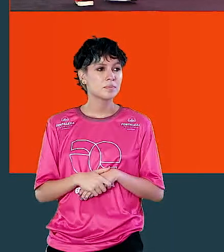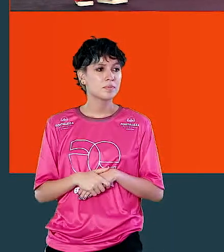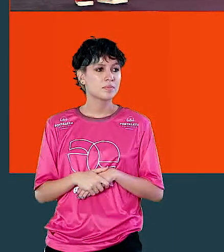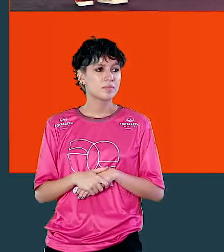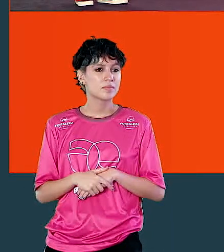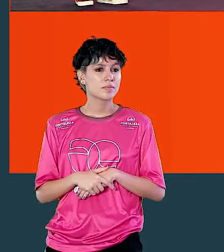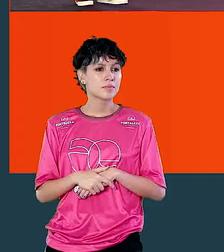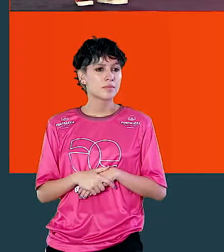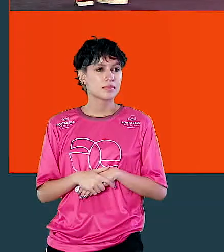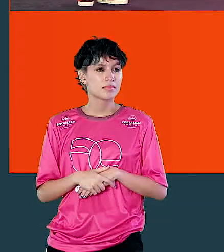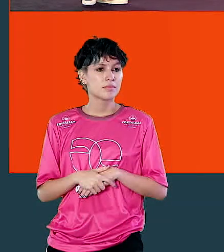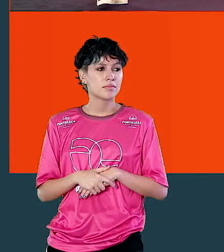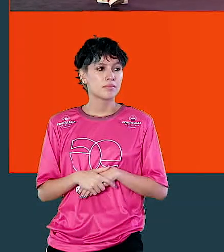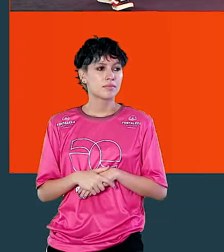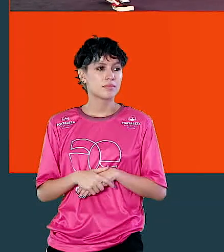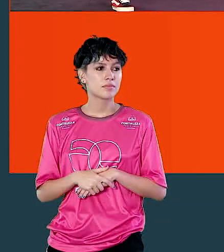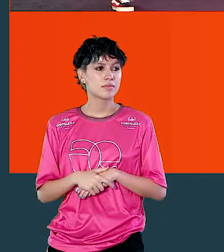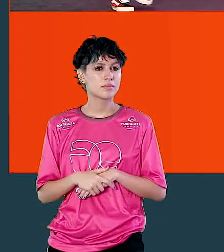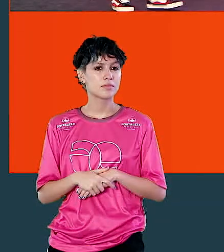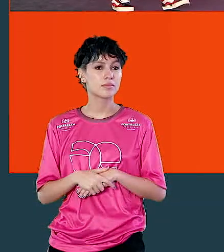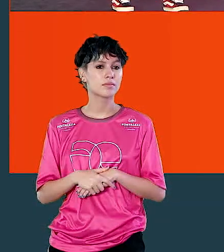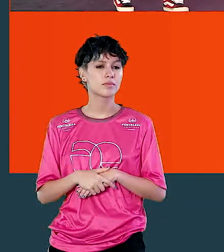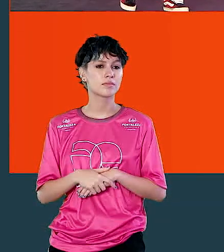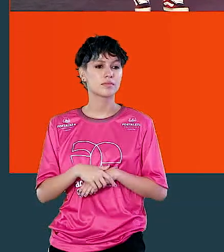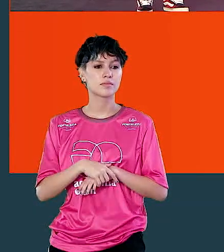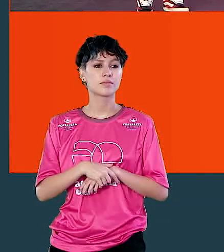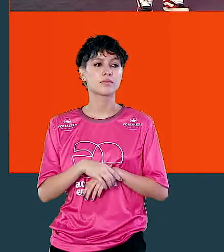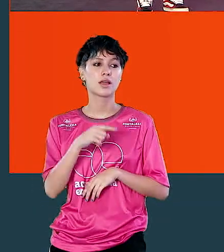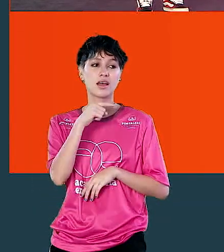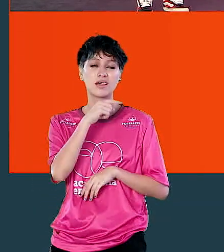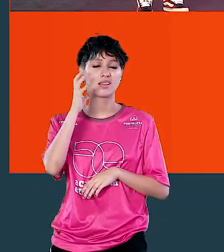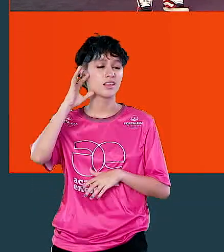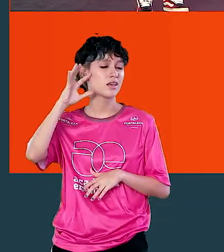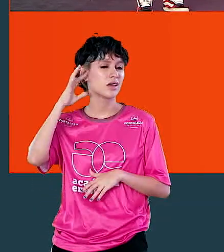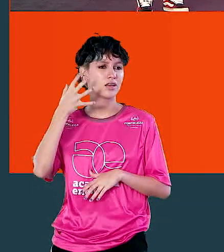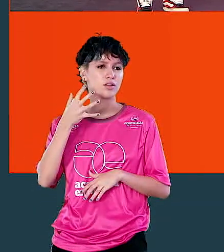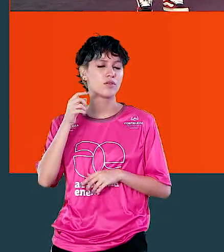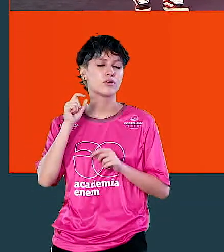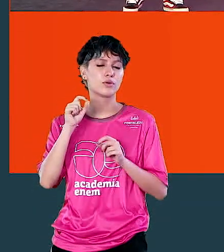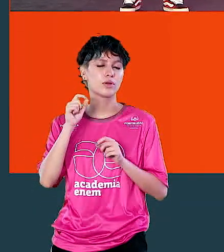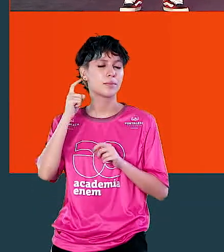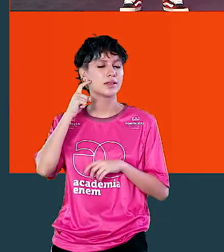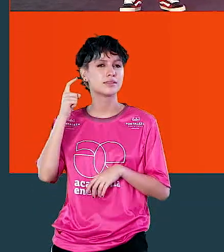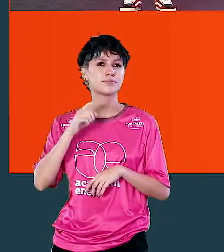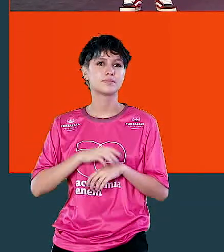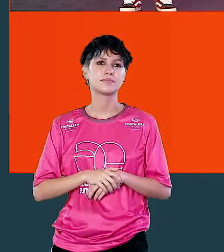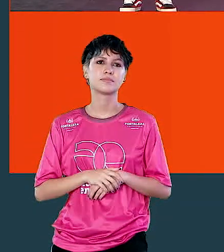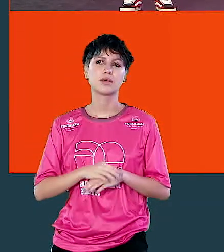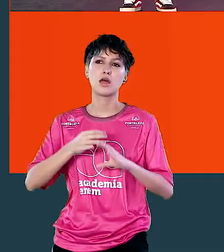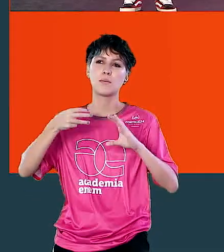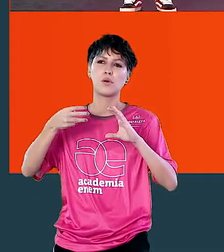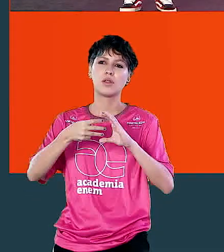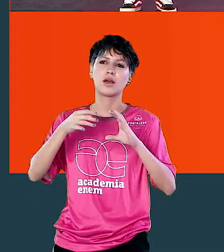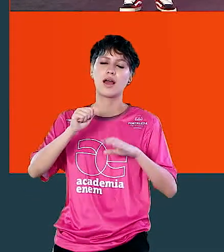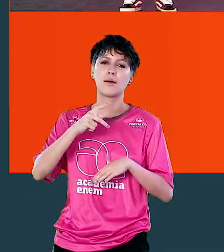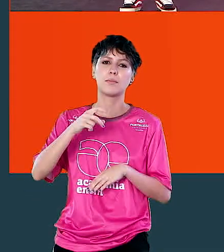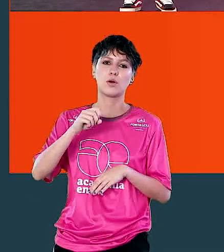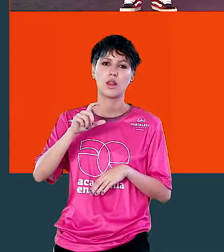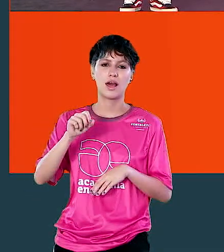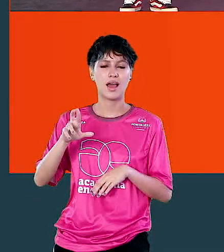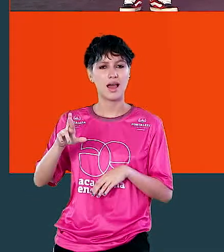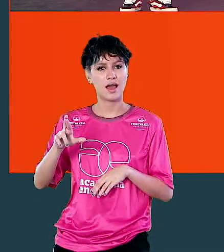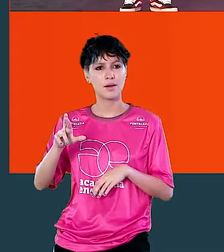questão aqui, você resolve ela, qual que é para ser teu raciocínio? Se a tua molécula é apolar, tu já procura o item que